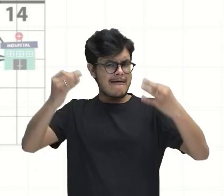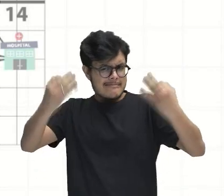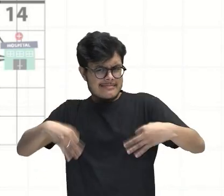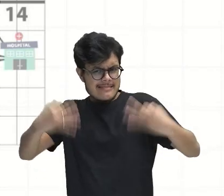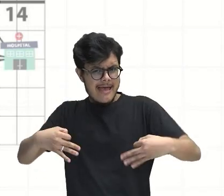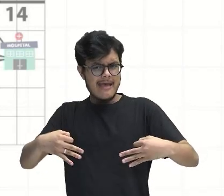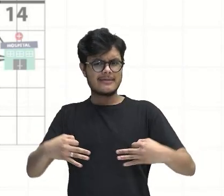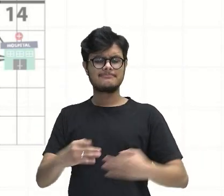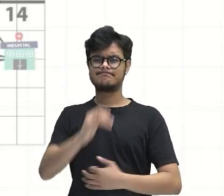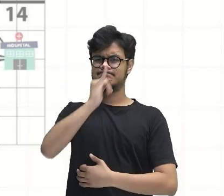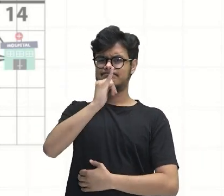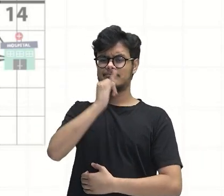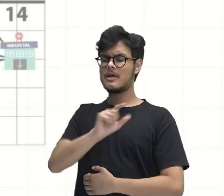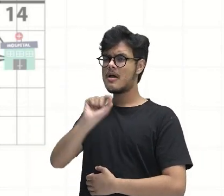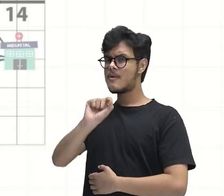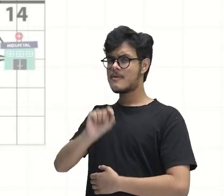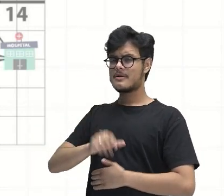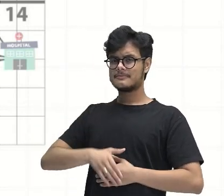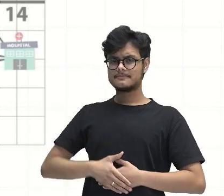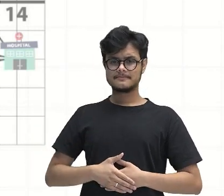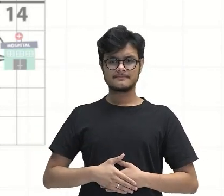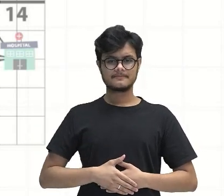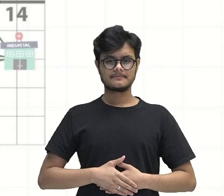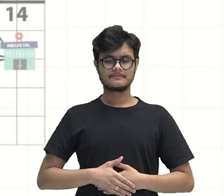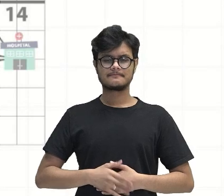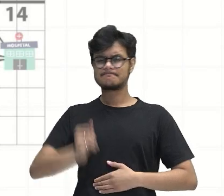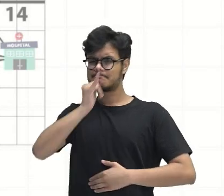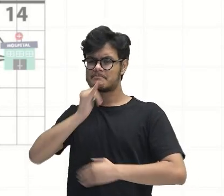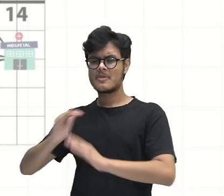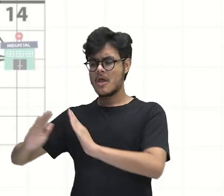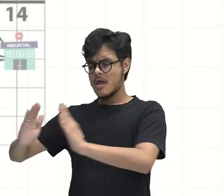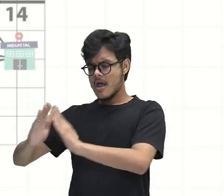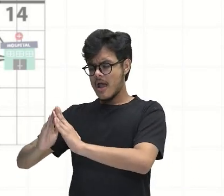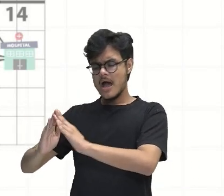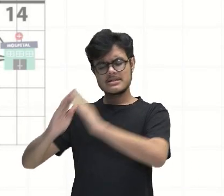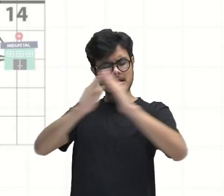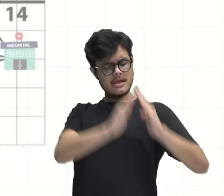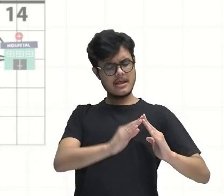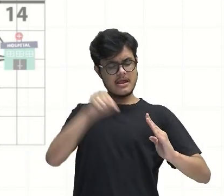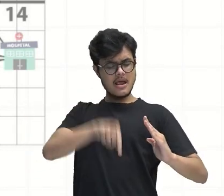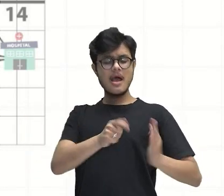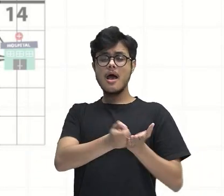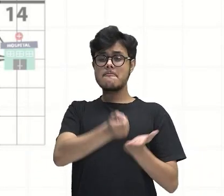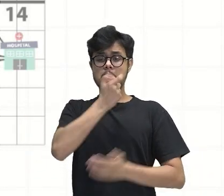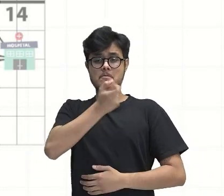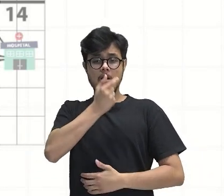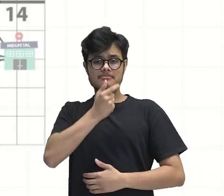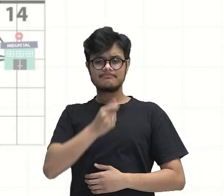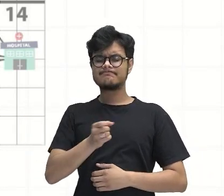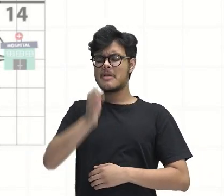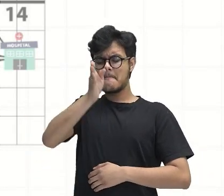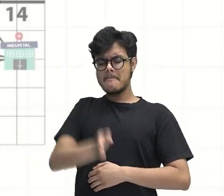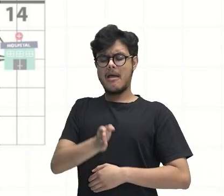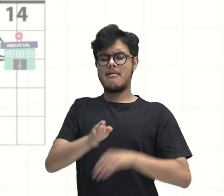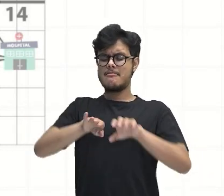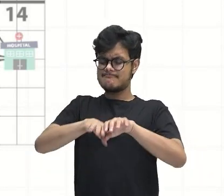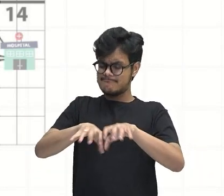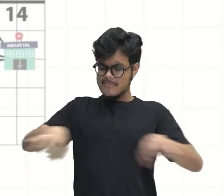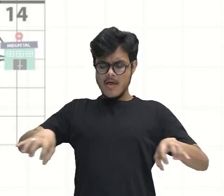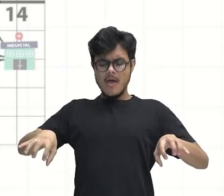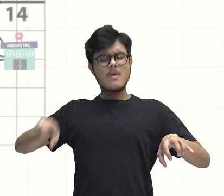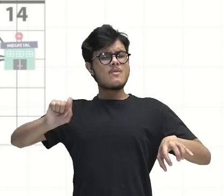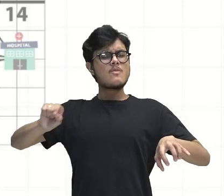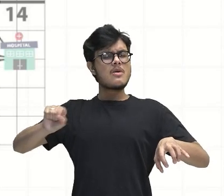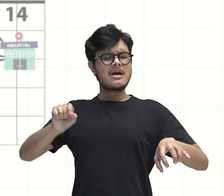Por exemplo, o ponto entre a casa e a farmácia, né? Vamos supor que a metade esteja bem aqui,